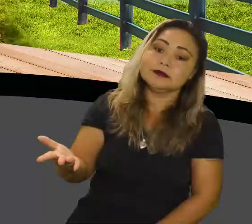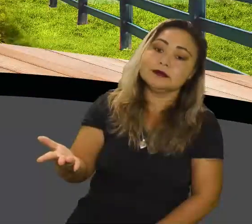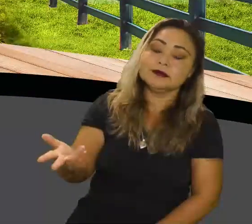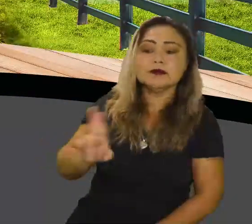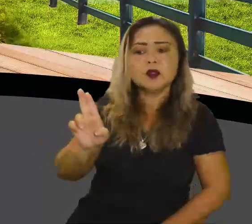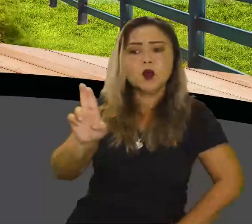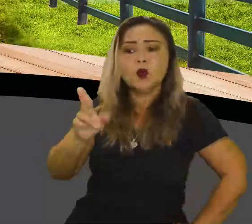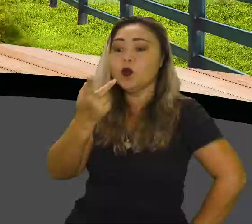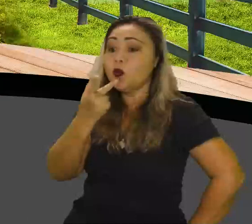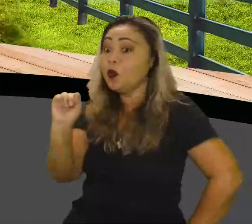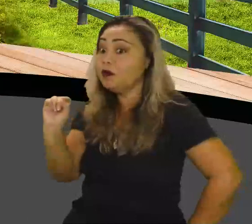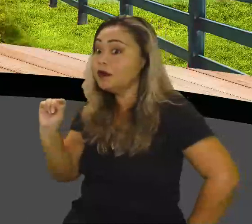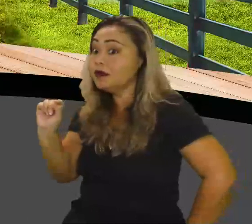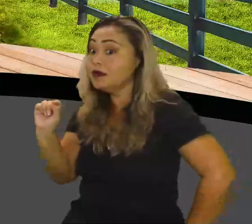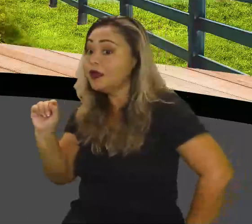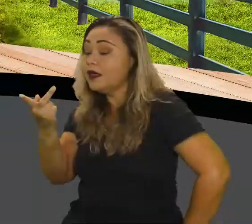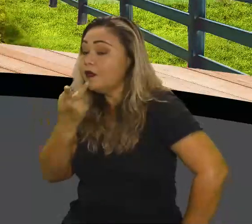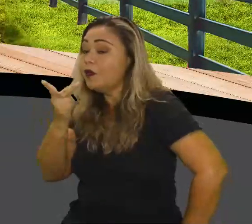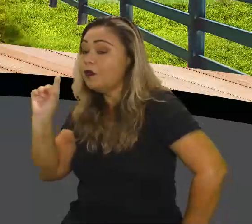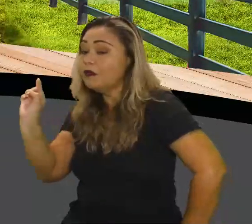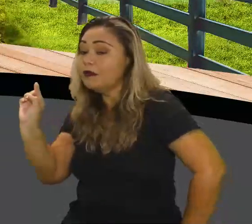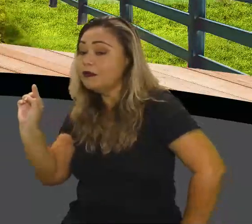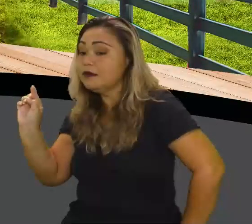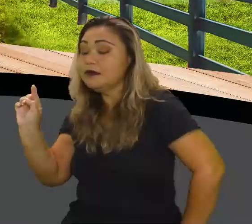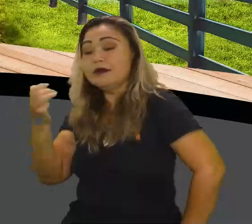Como é que é, Adelina?